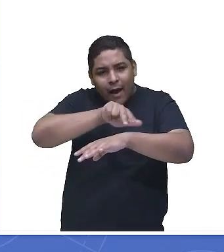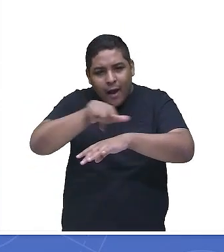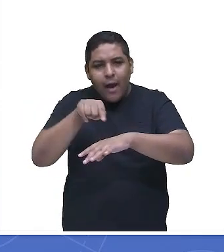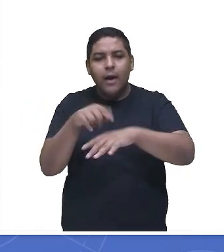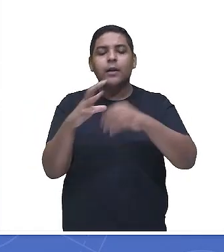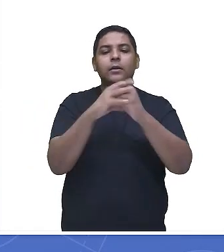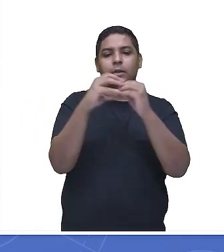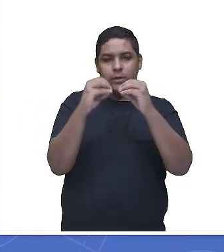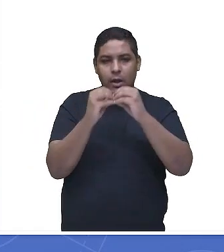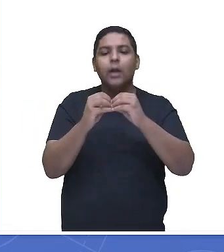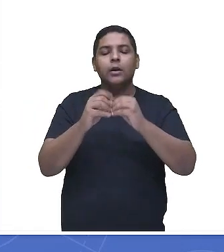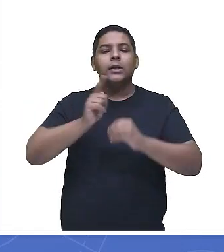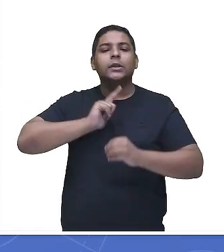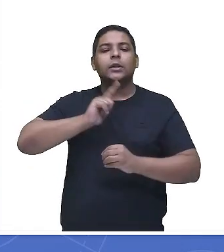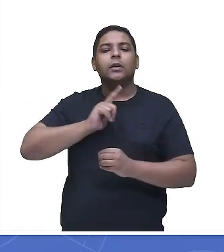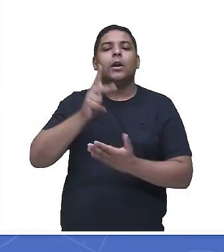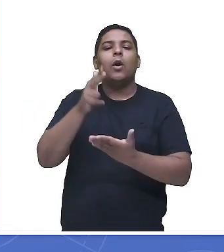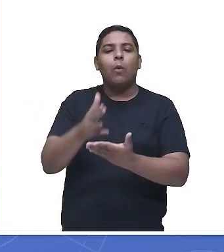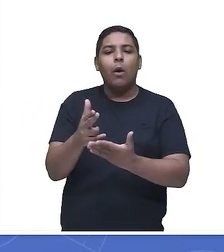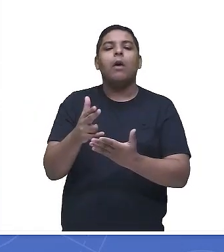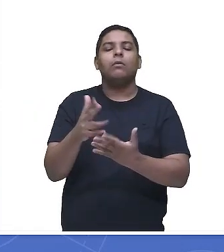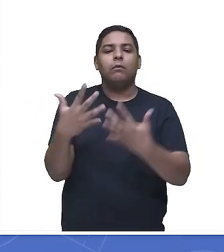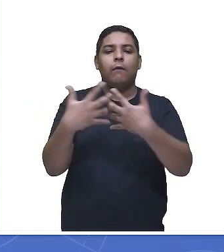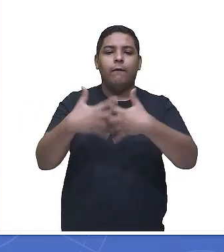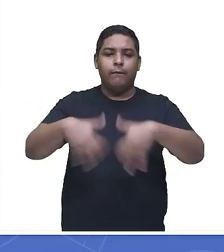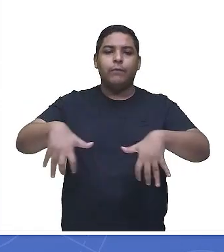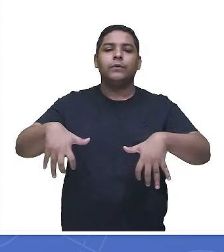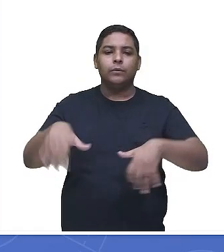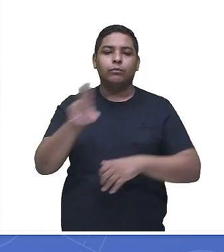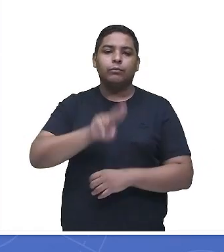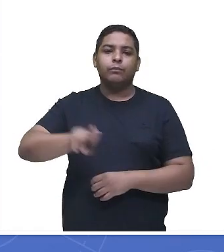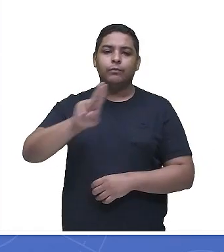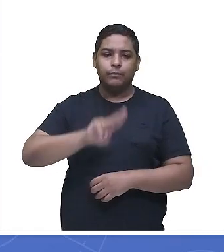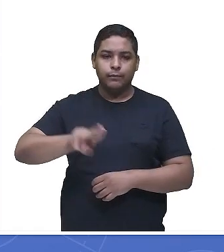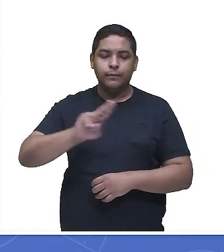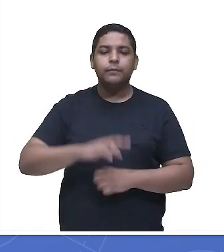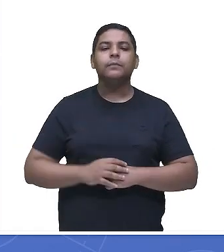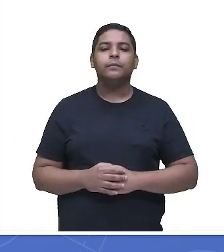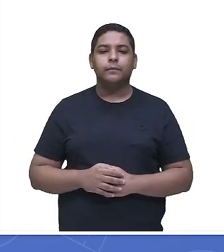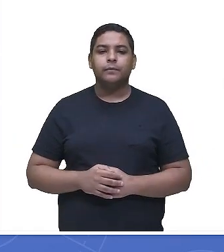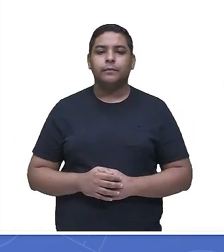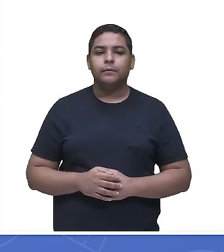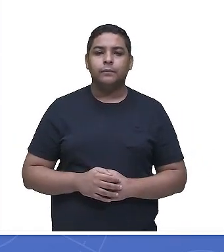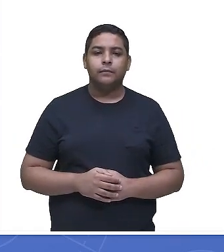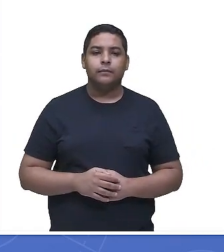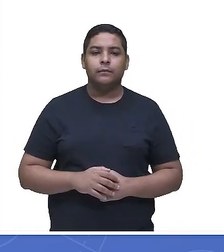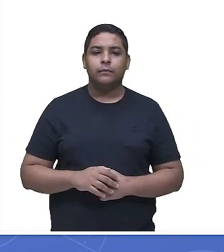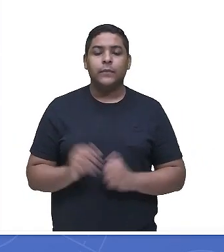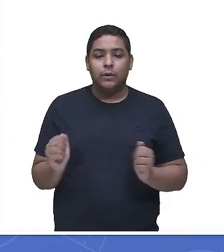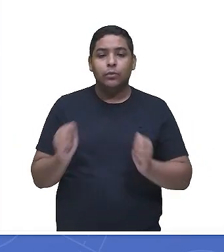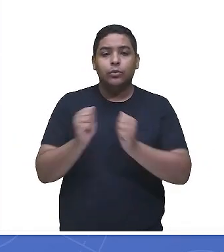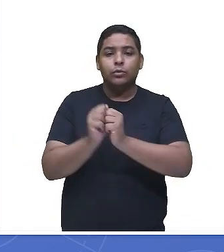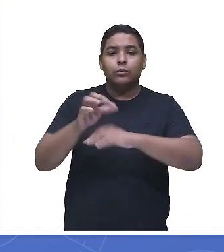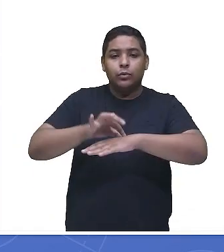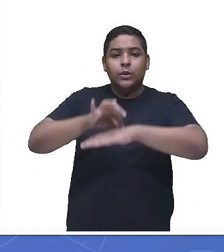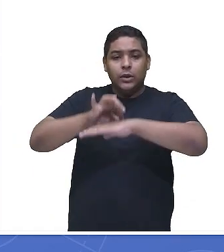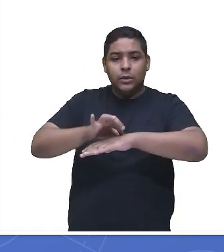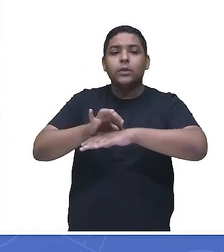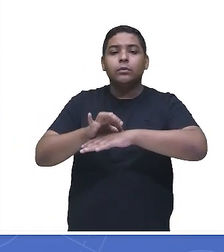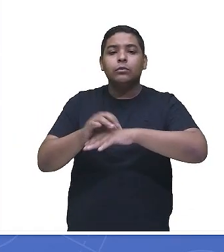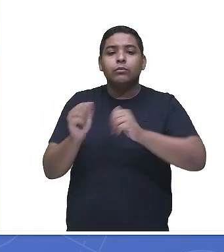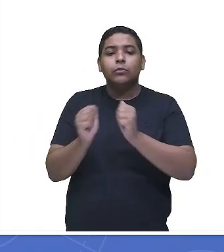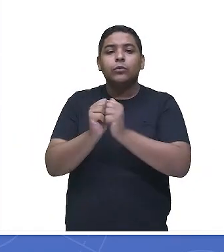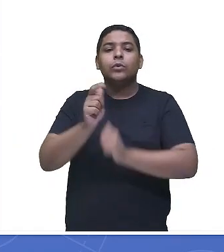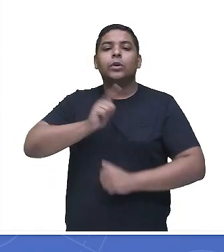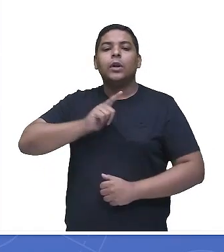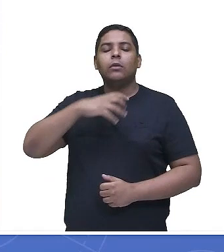desempenham a mesma função. Então, aqui, ó, eu tenho um tecido. A reunião de tecidos, eu tenho um órgão. Na nossa próxima